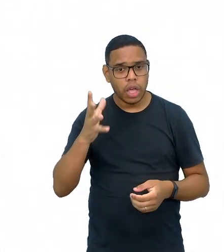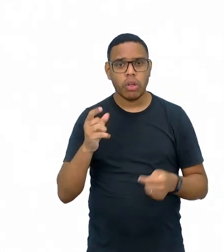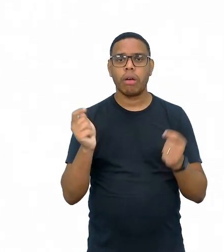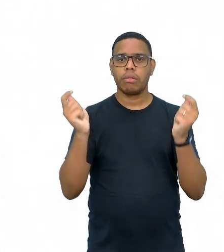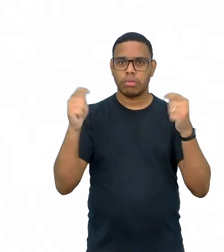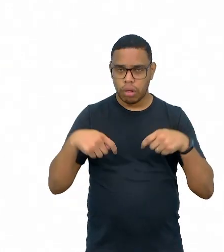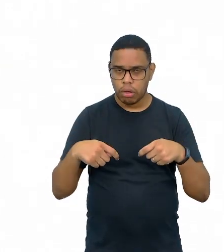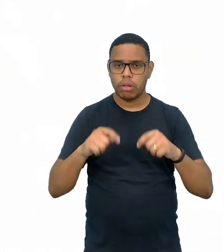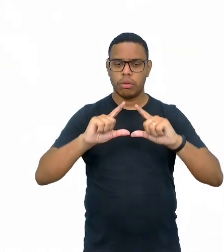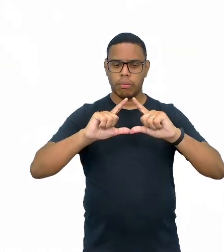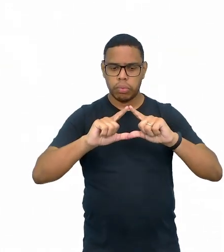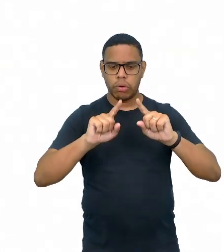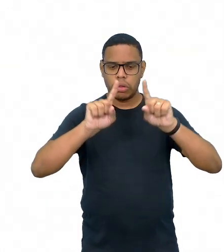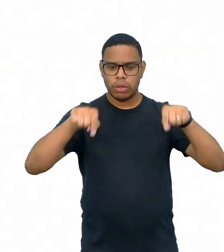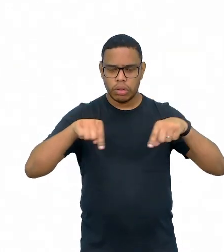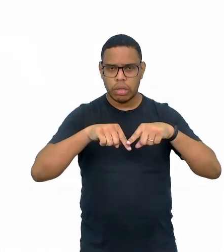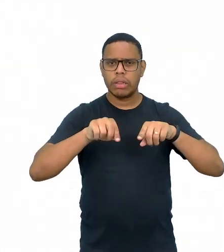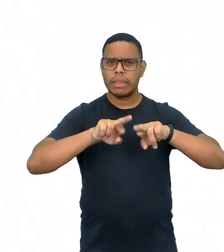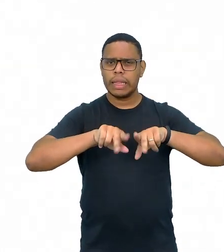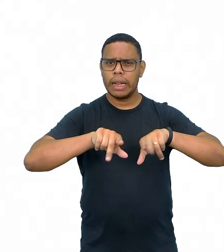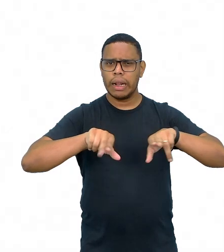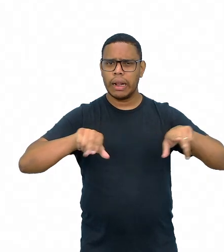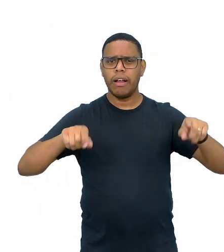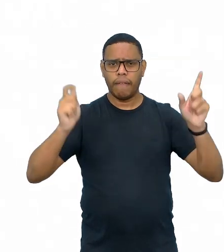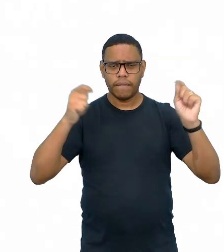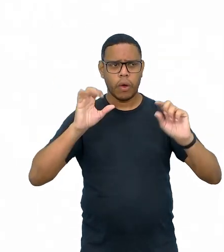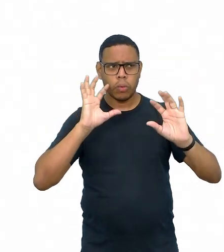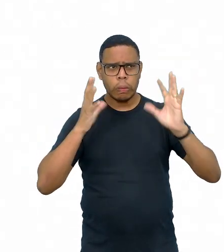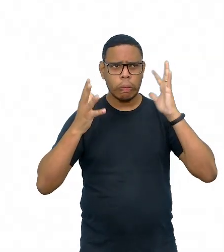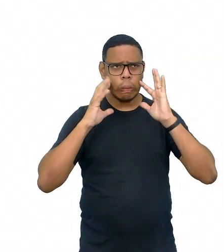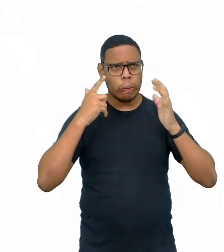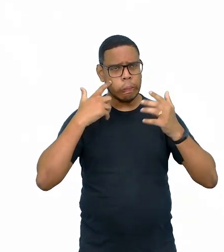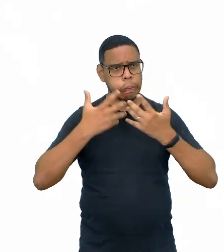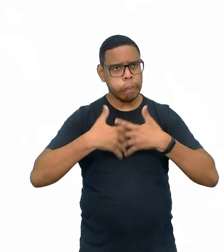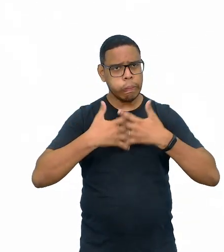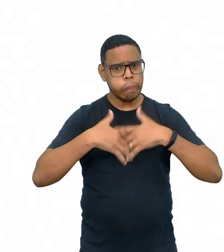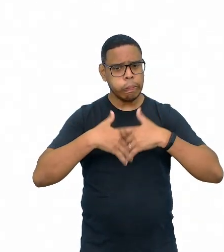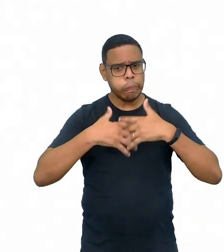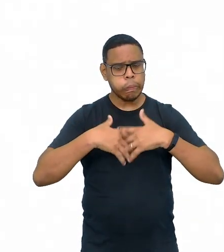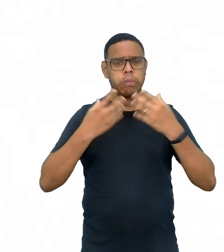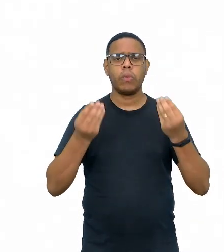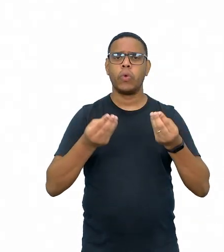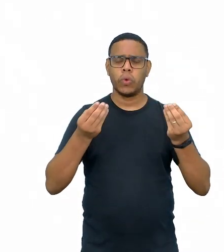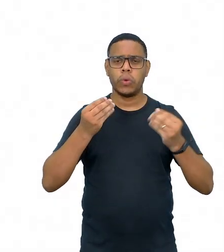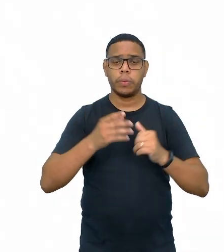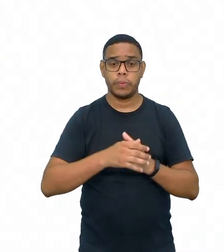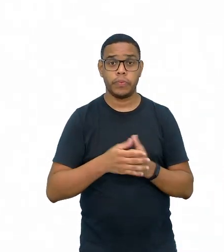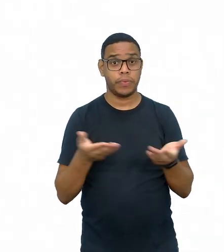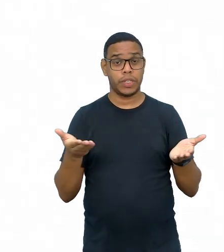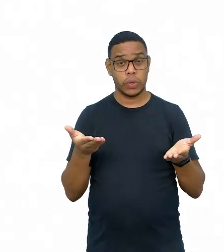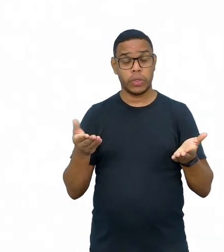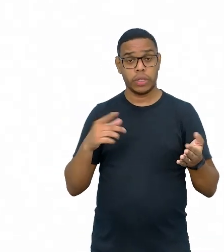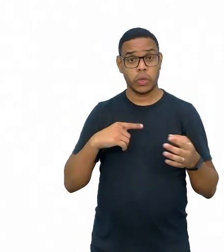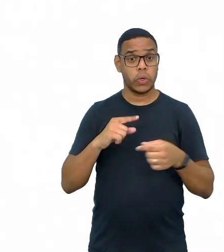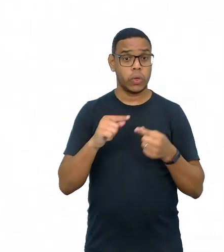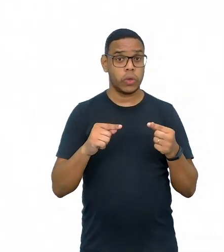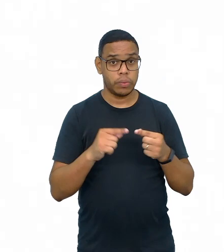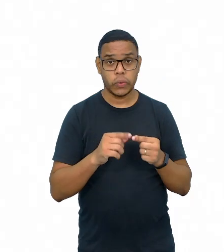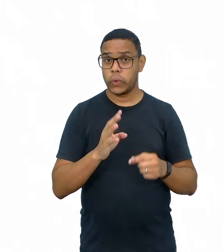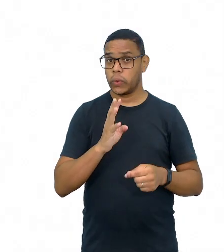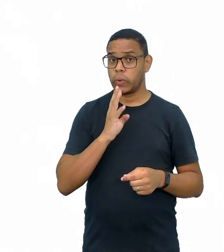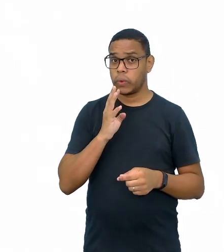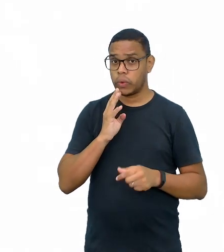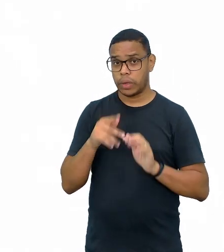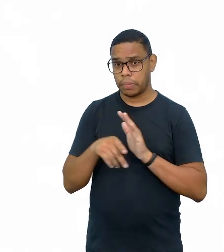envolvam triângulos em variados contextos. Então, aqui a gente trabalha com o objeto de